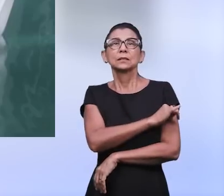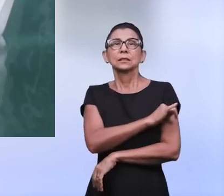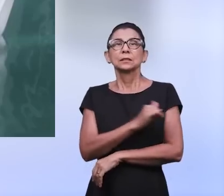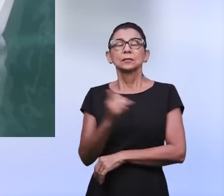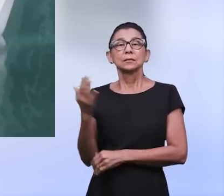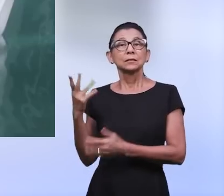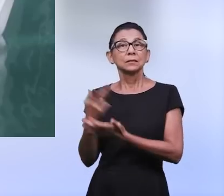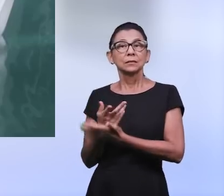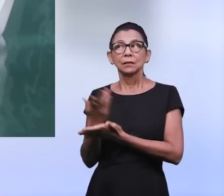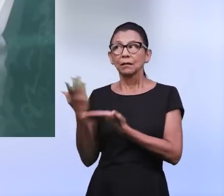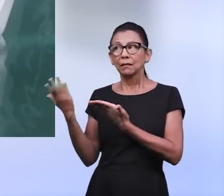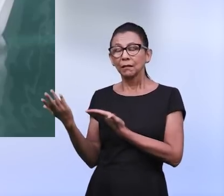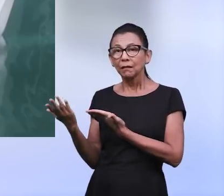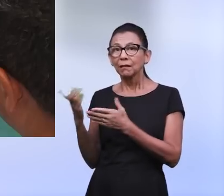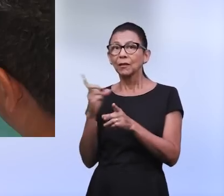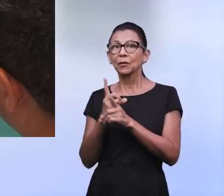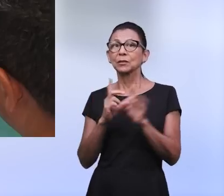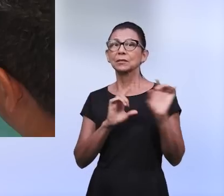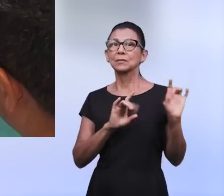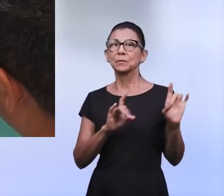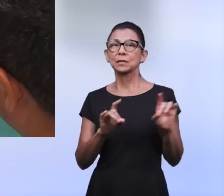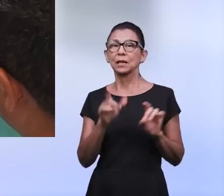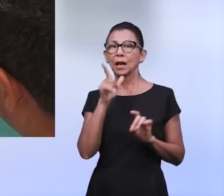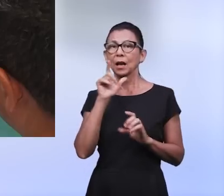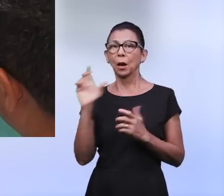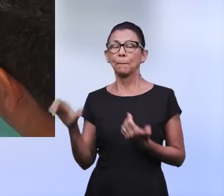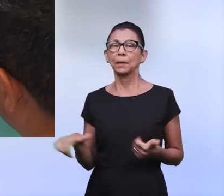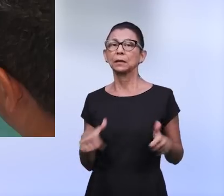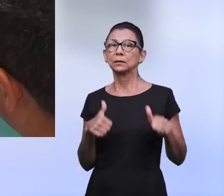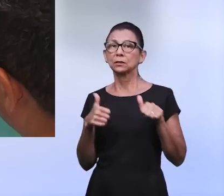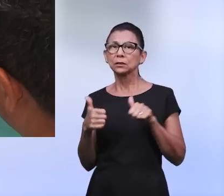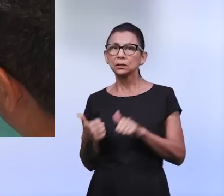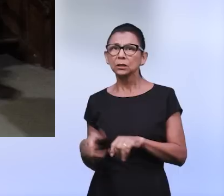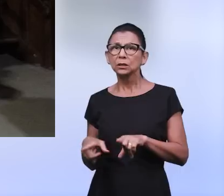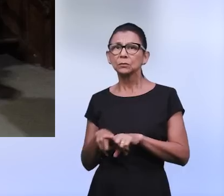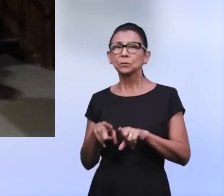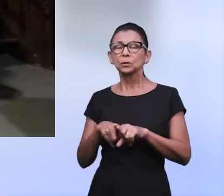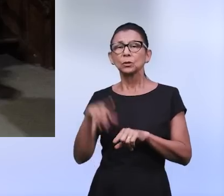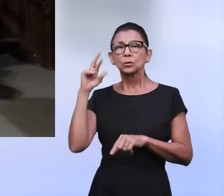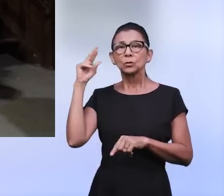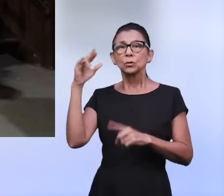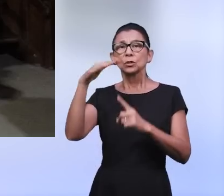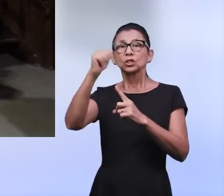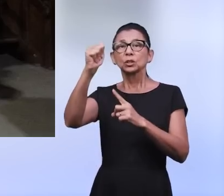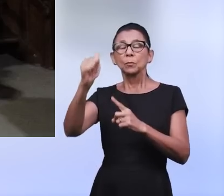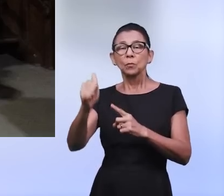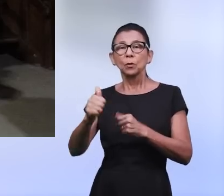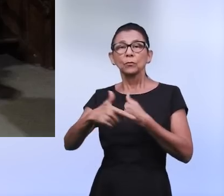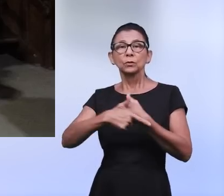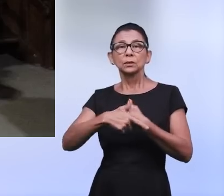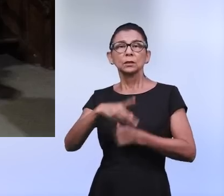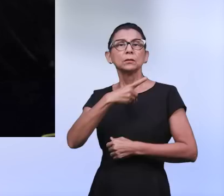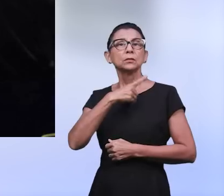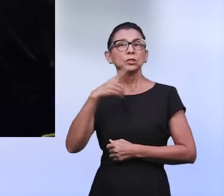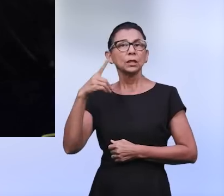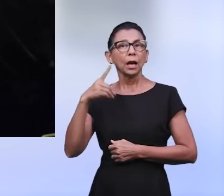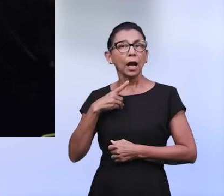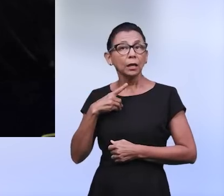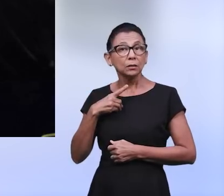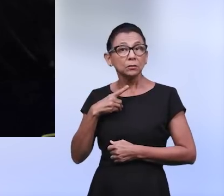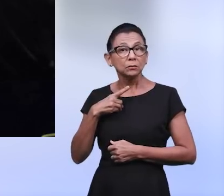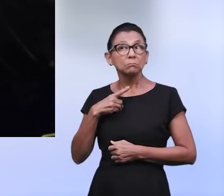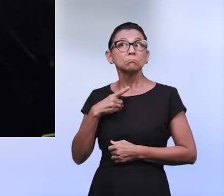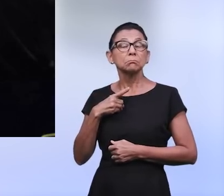foram realizados ali um encontro especial com batismos e levantamentos para o diaconato, com a participação de